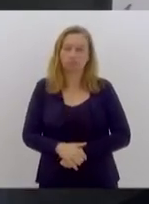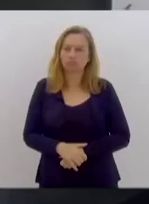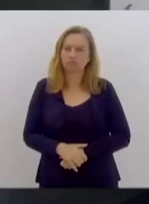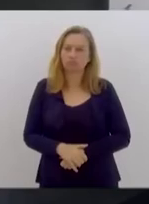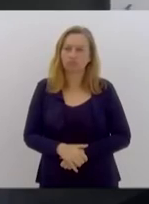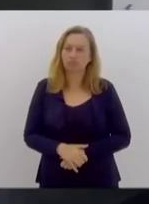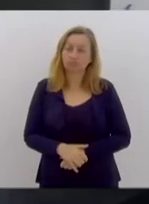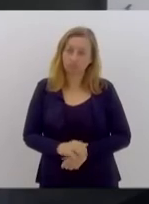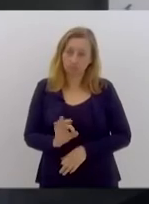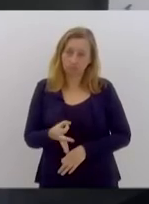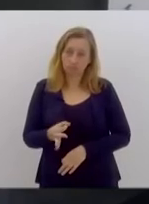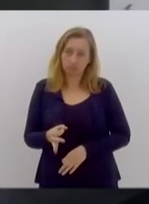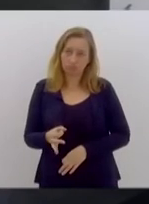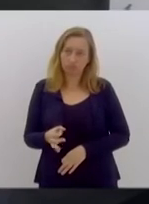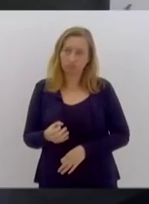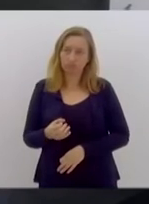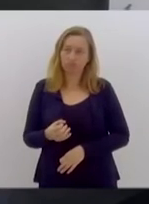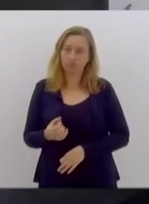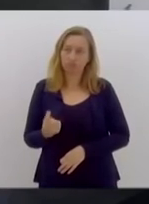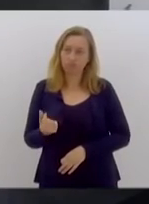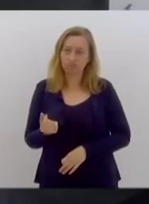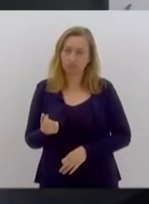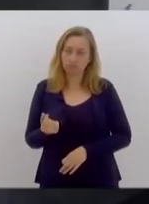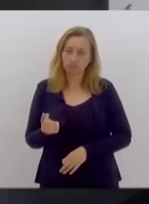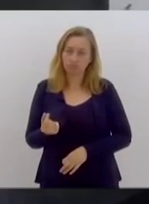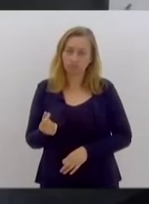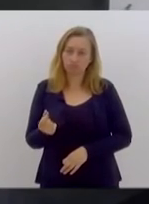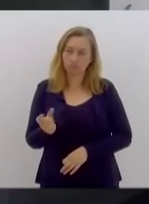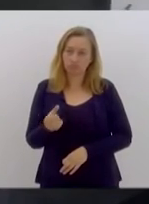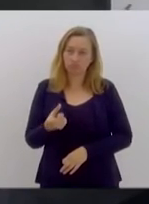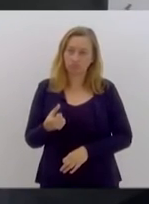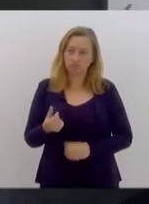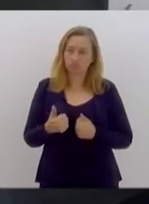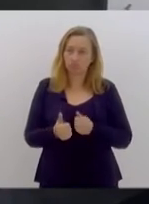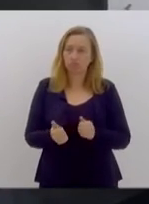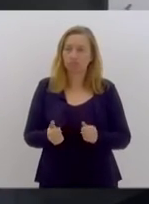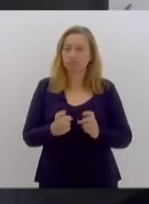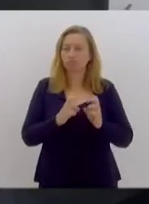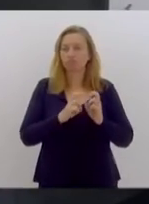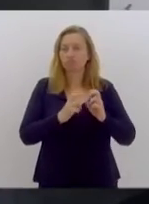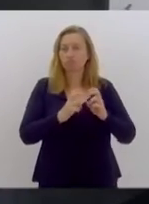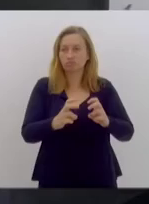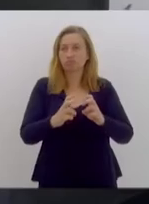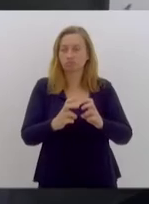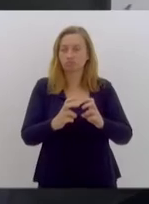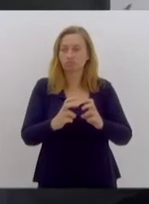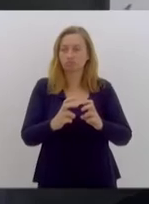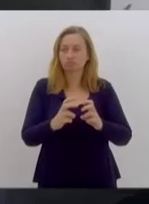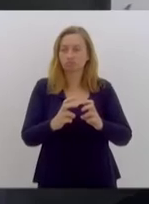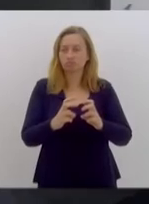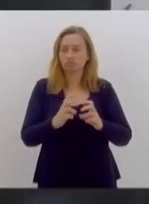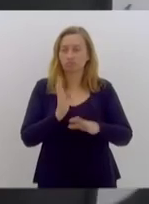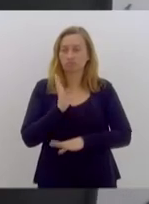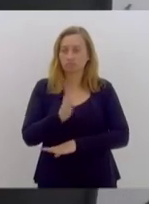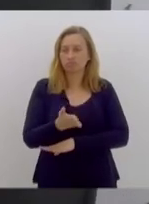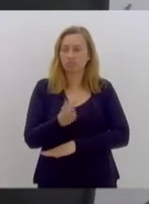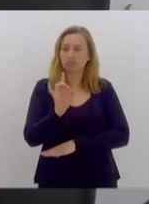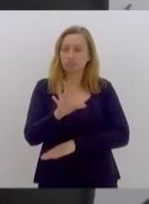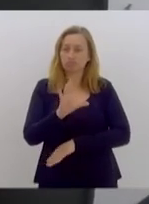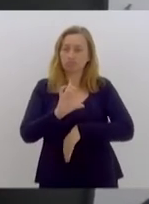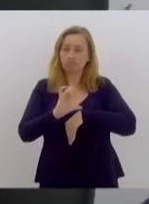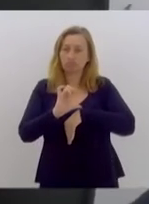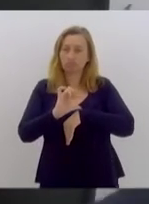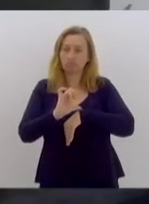Tá certo e o aumento da passagem e é Santa Cruz só voltou no andar de bico na manhã na madrugada